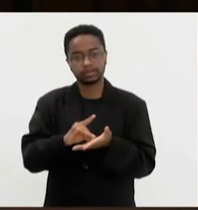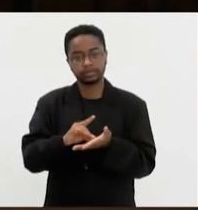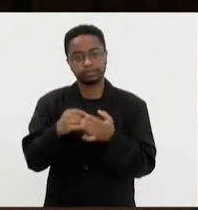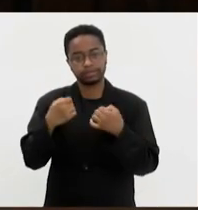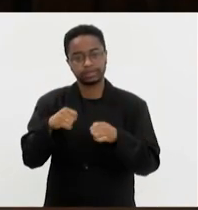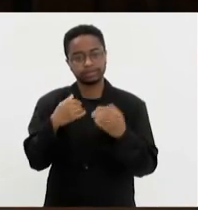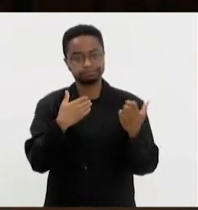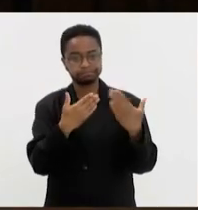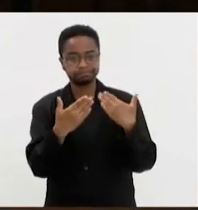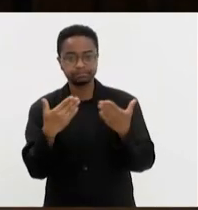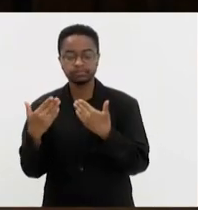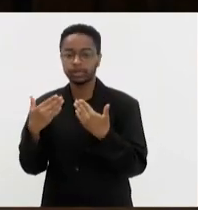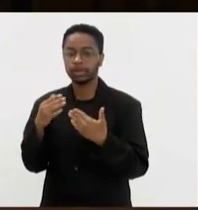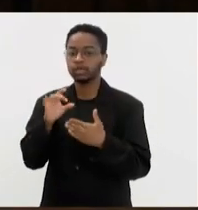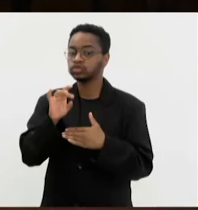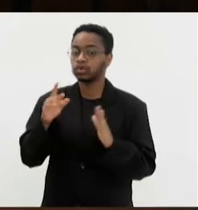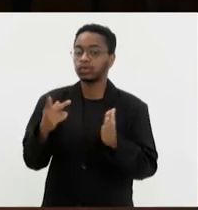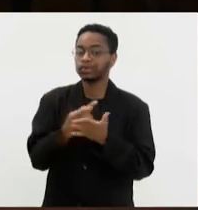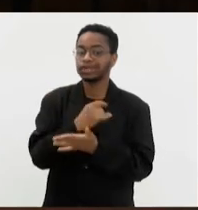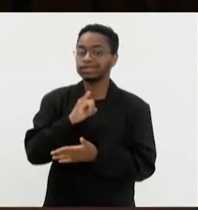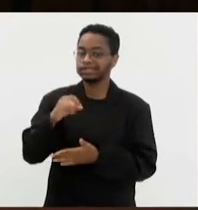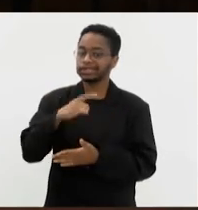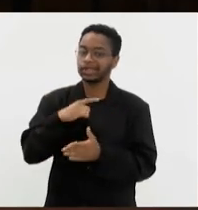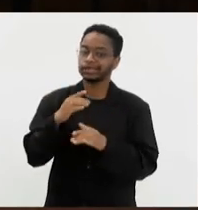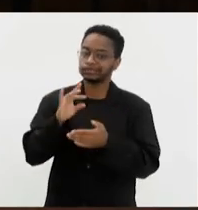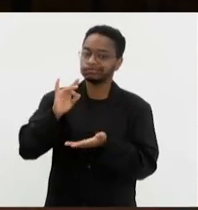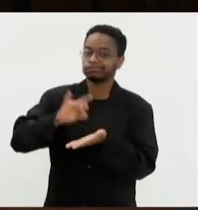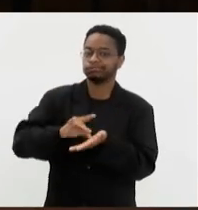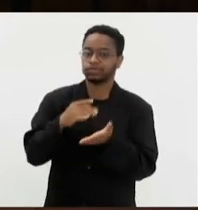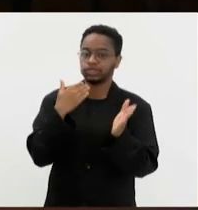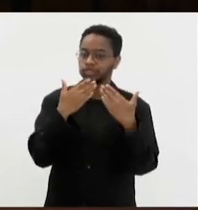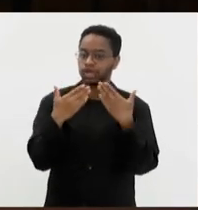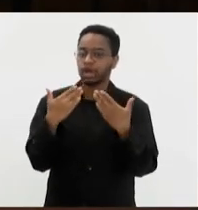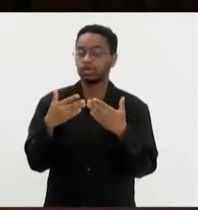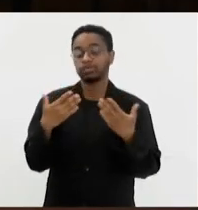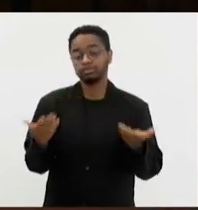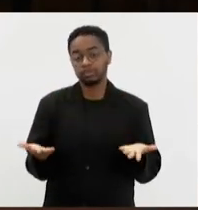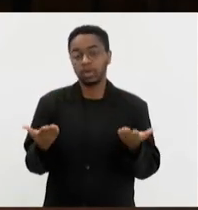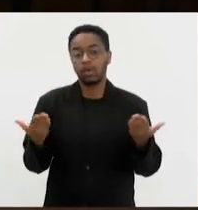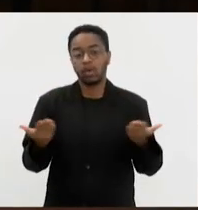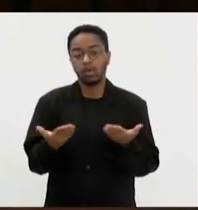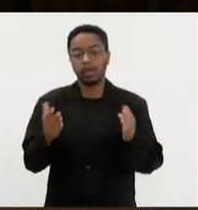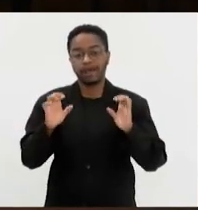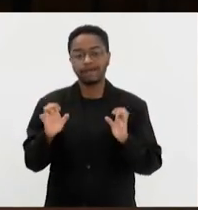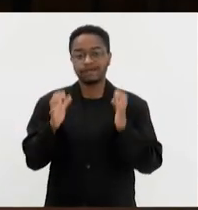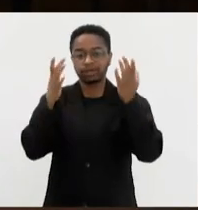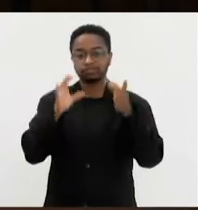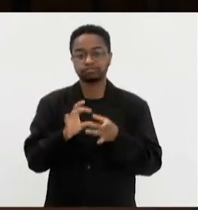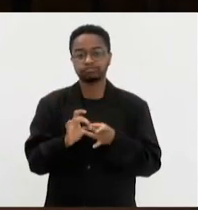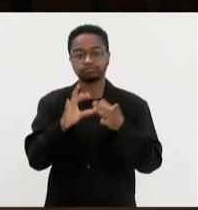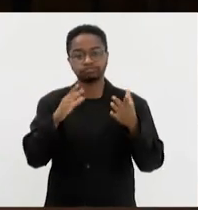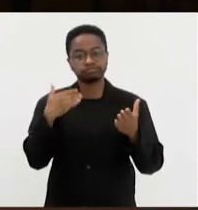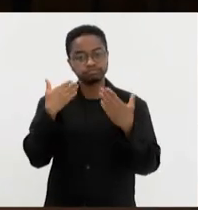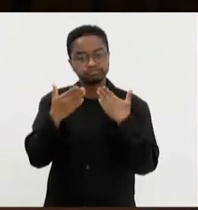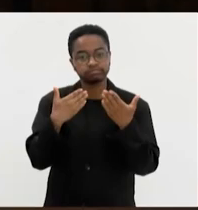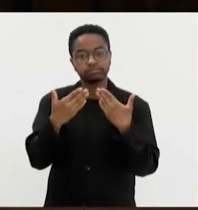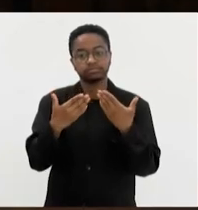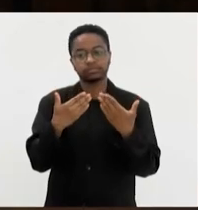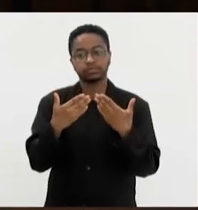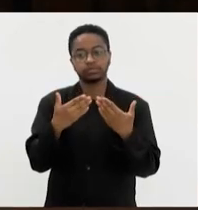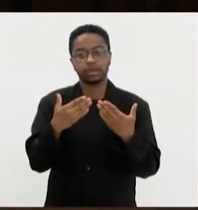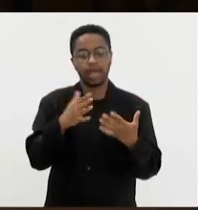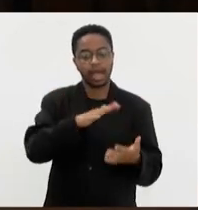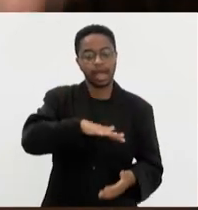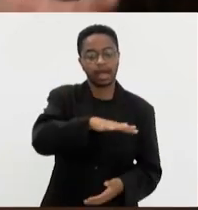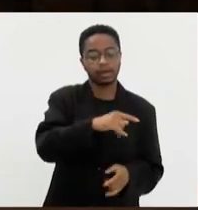dialógica ela só existe no diálogo e um evento como esse que permite um diálogo entre o mundo